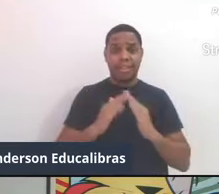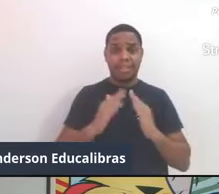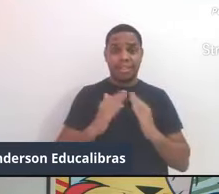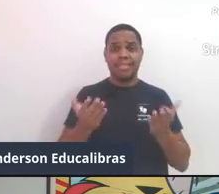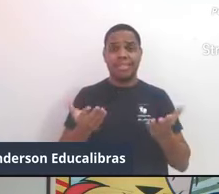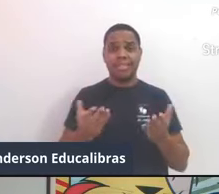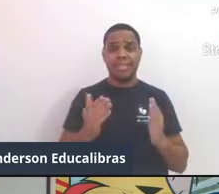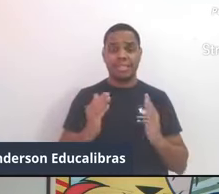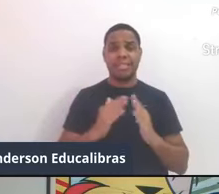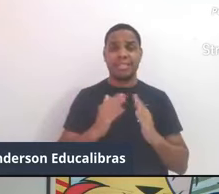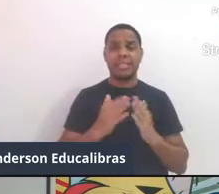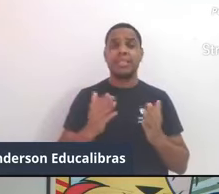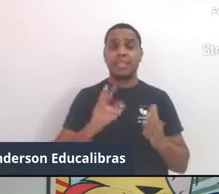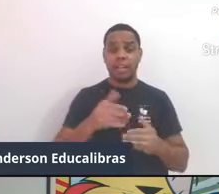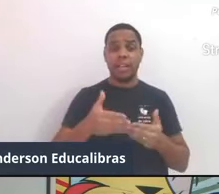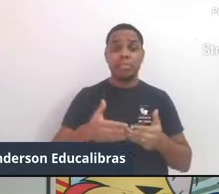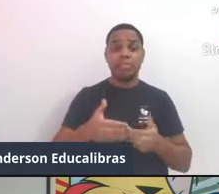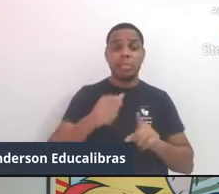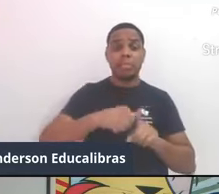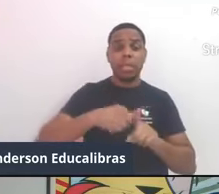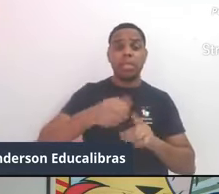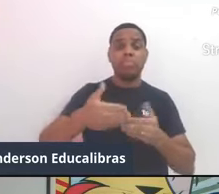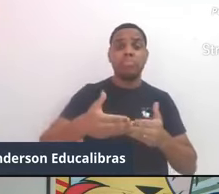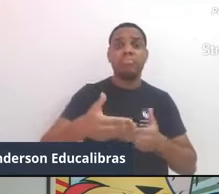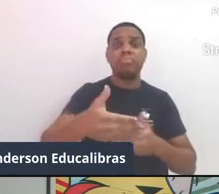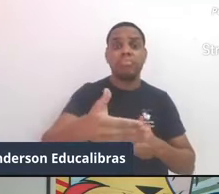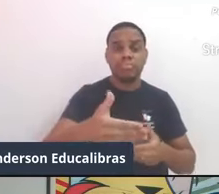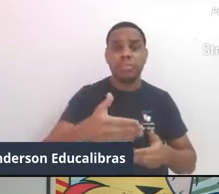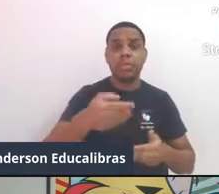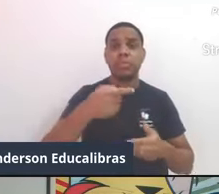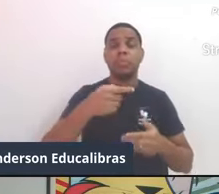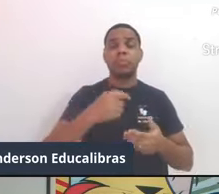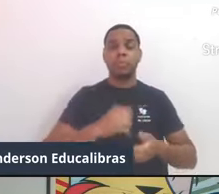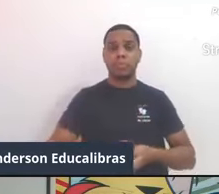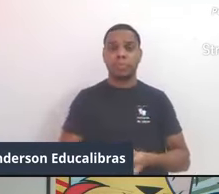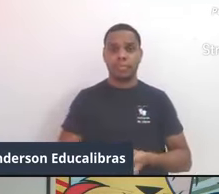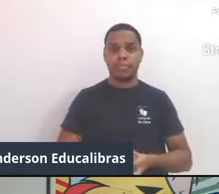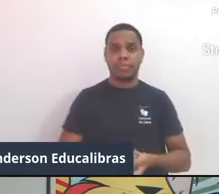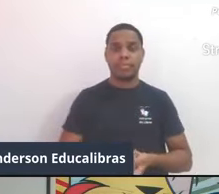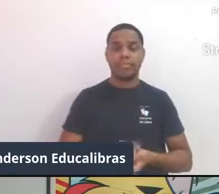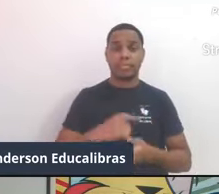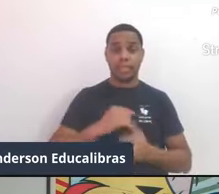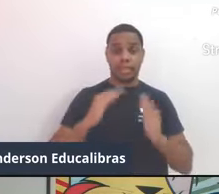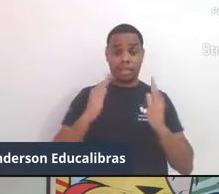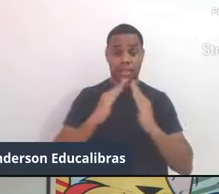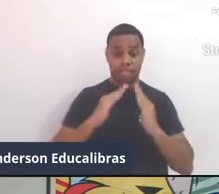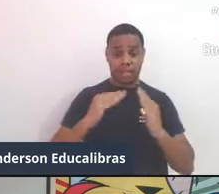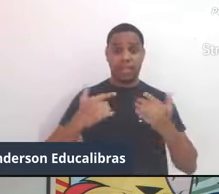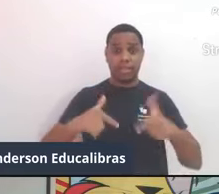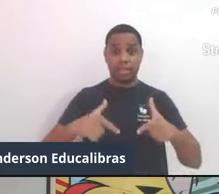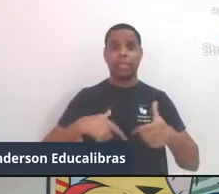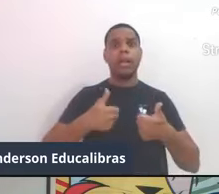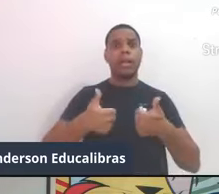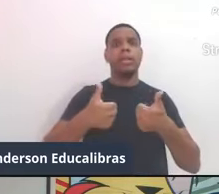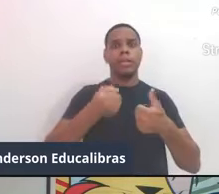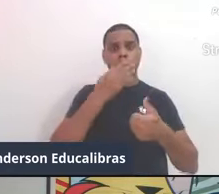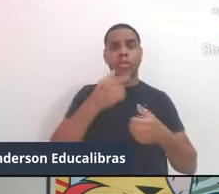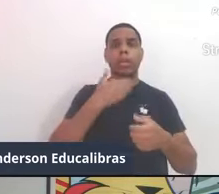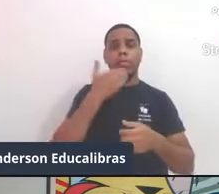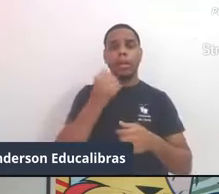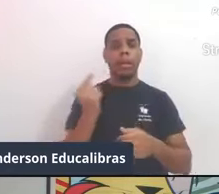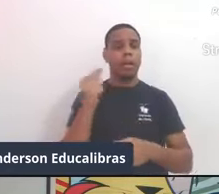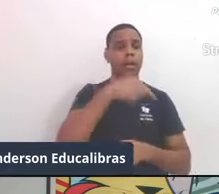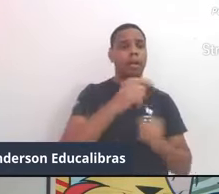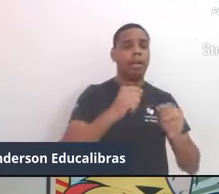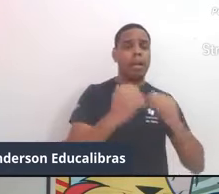ficar, e vai ser assim mesmo, porque as empresas aprenderam que home office funciona, e às vezes funciona melhor do que o funcionário